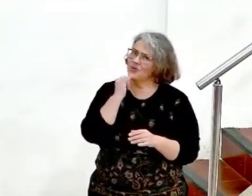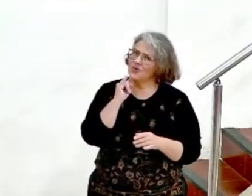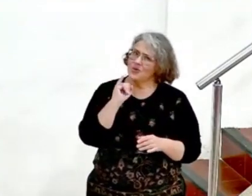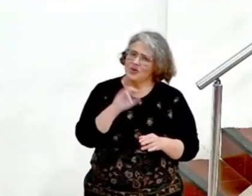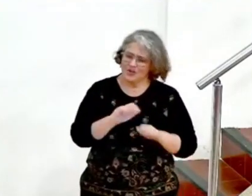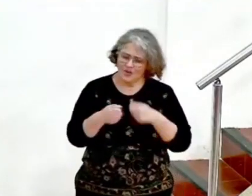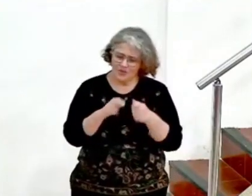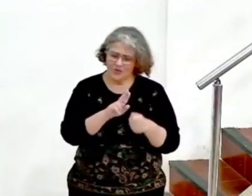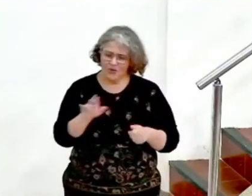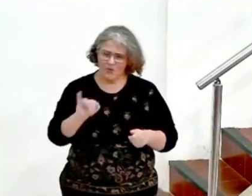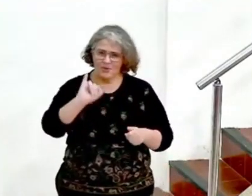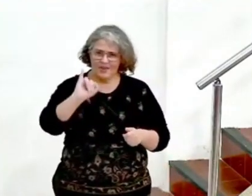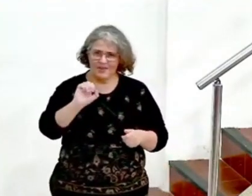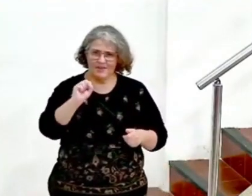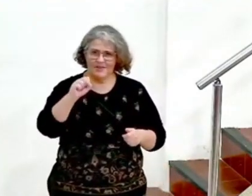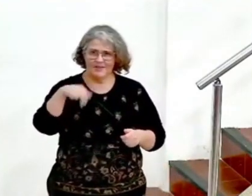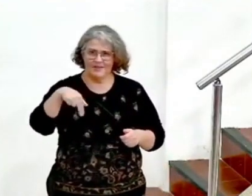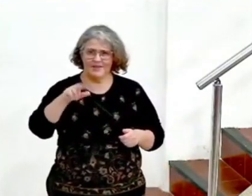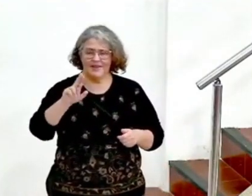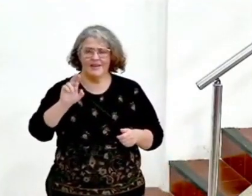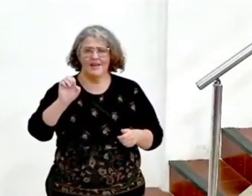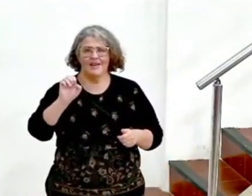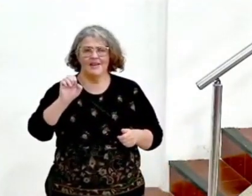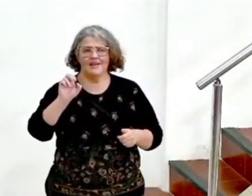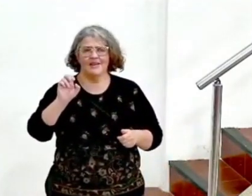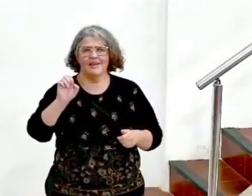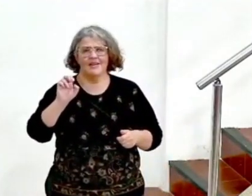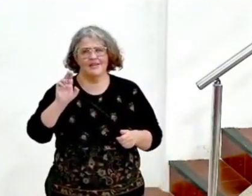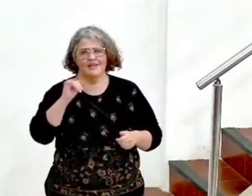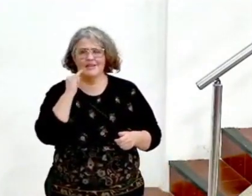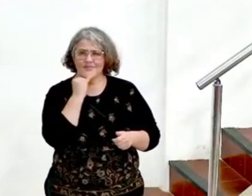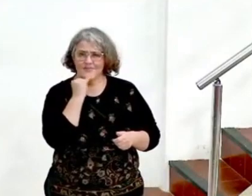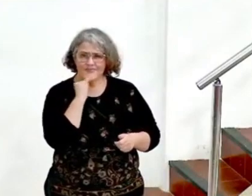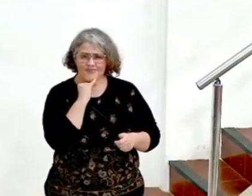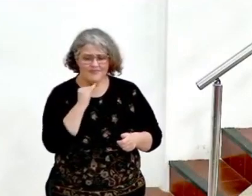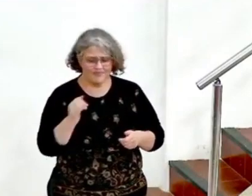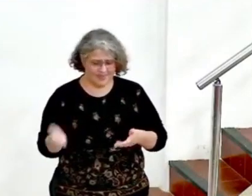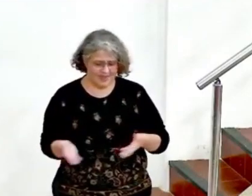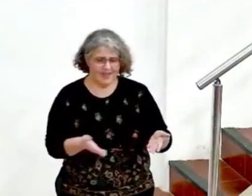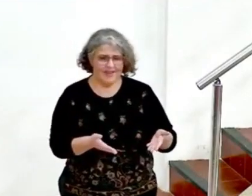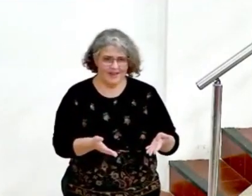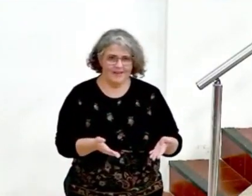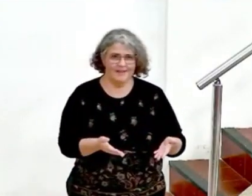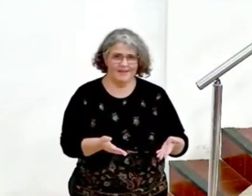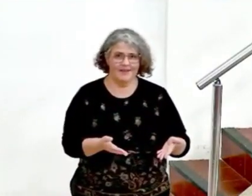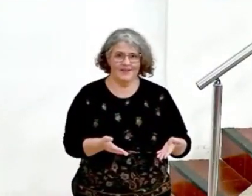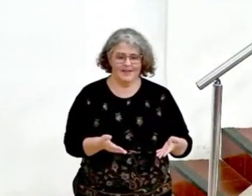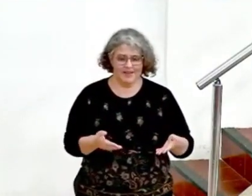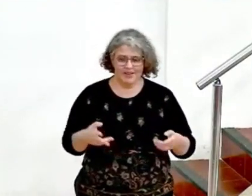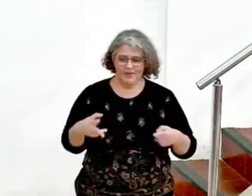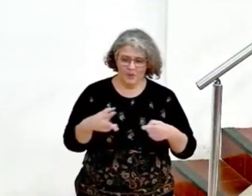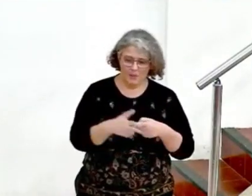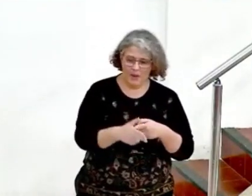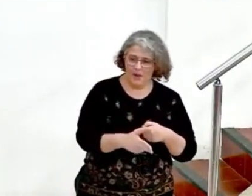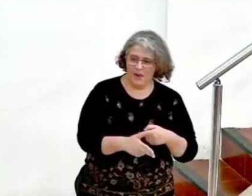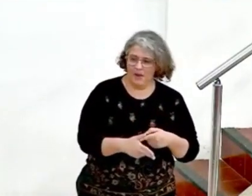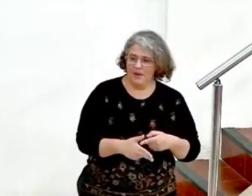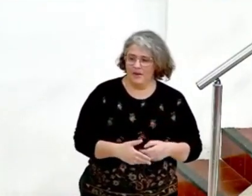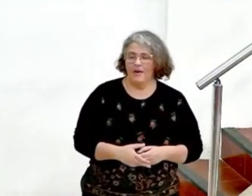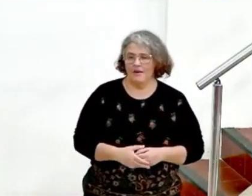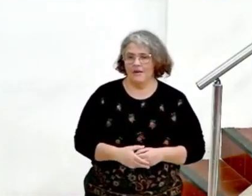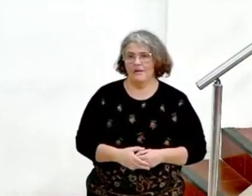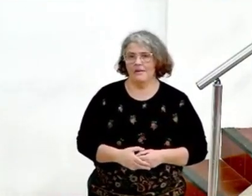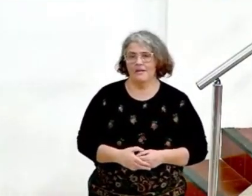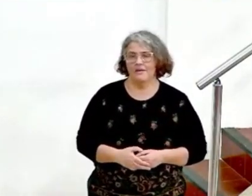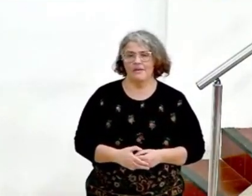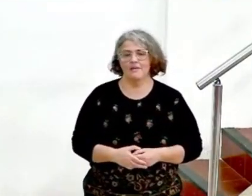este era de 8 dias, segundo Deus lhe havia ordenado, apontando para a instituição da circuncisão. Tinha Abraão 100 anos, quando